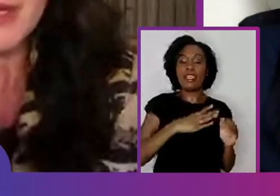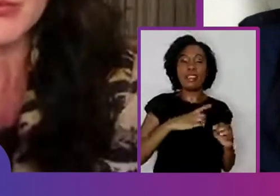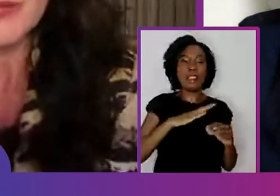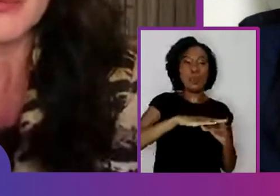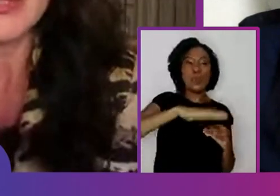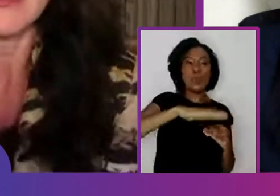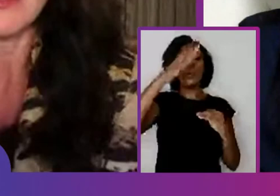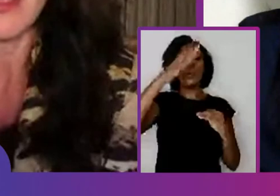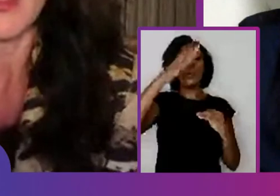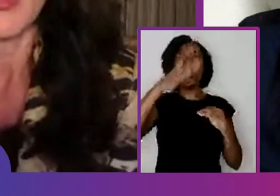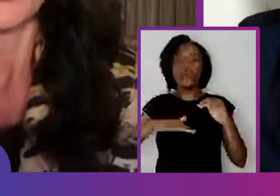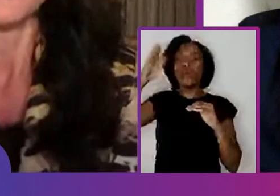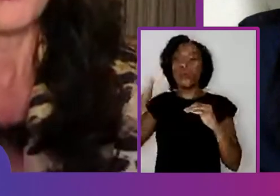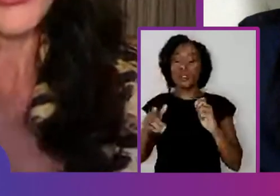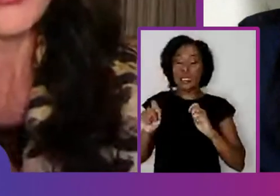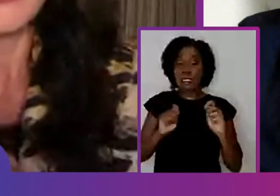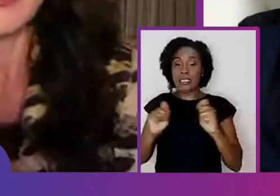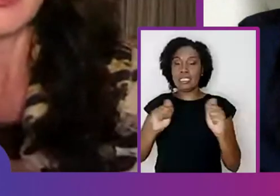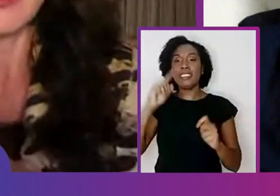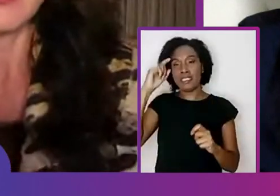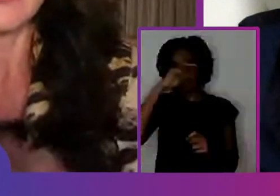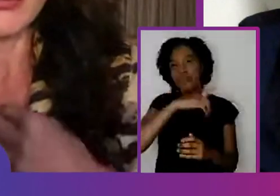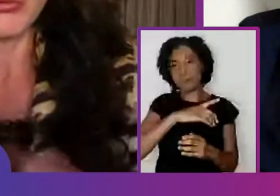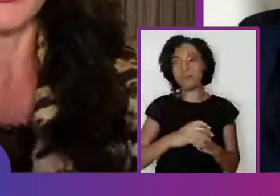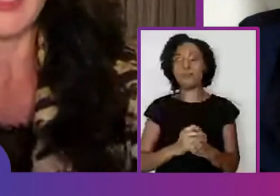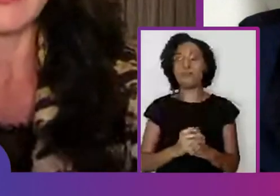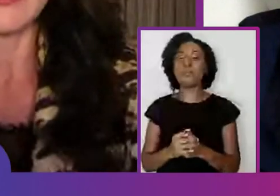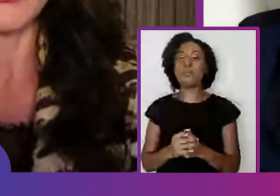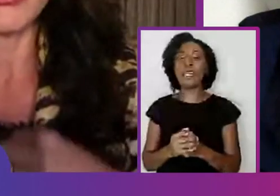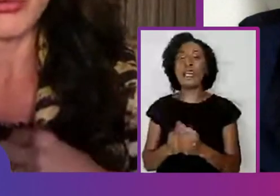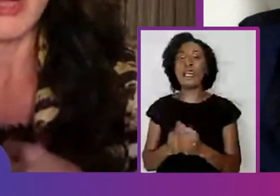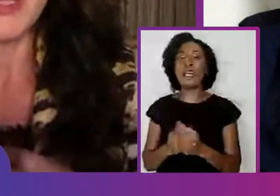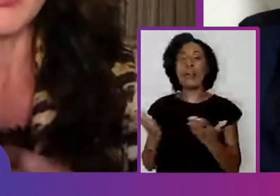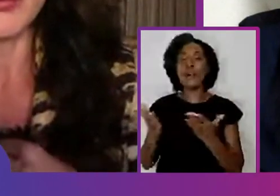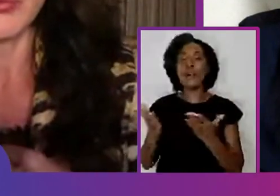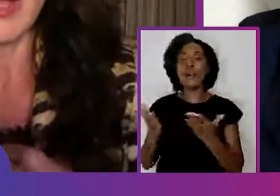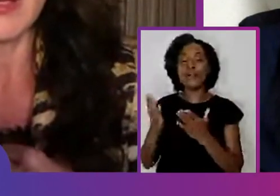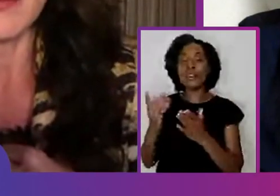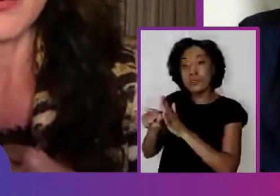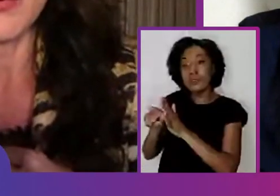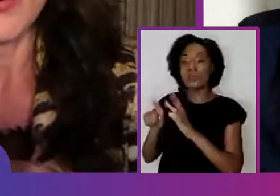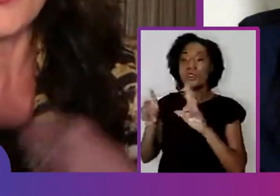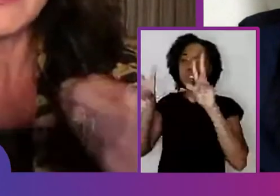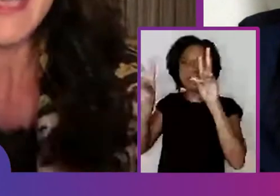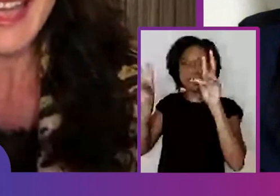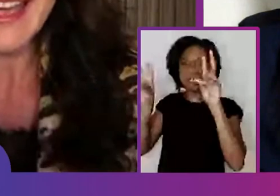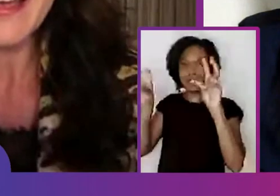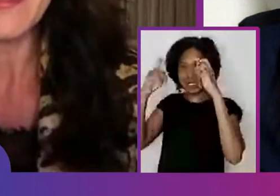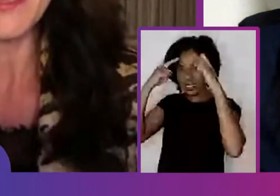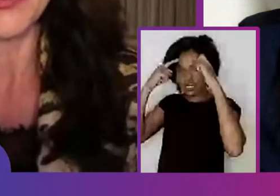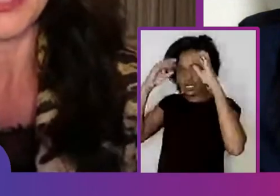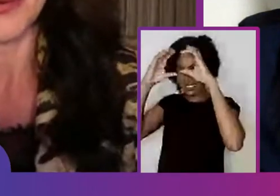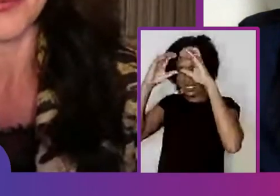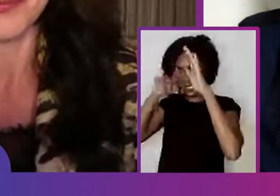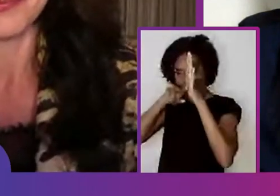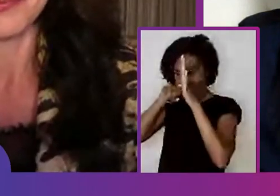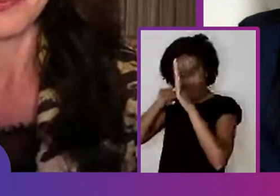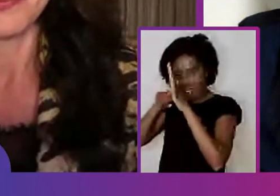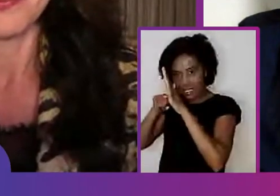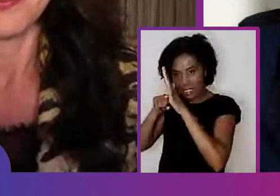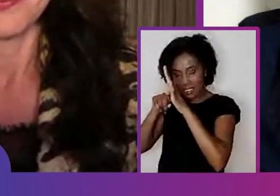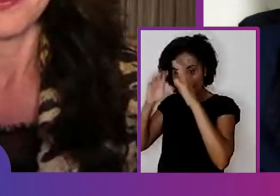minha primeira pergunta para você é: do ponto de vista da neurociência, do funcionamento do cérebro, o que é a